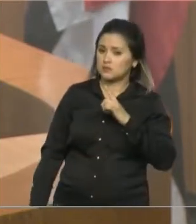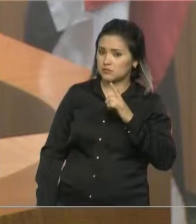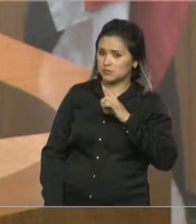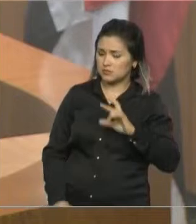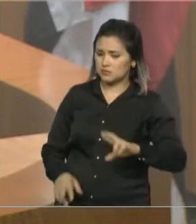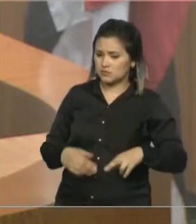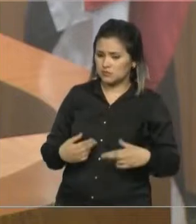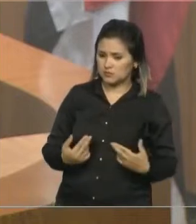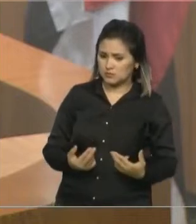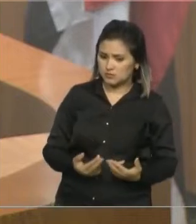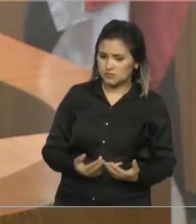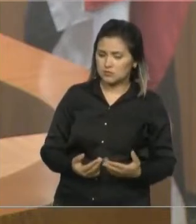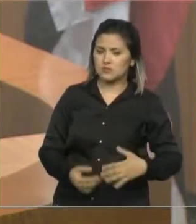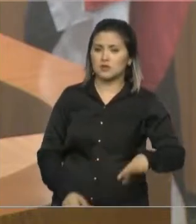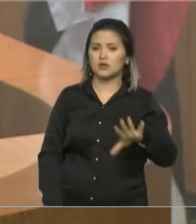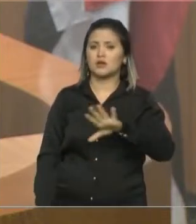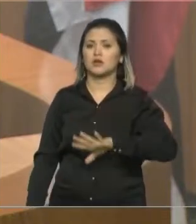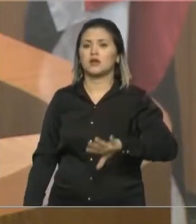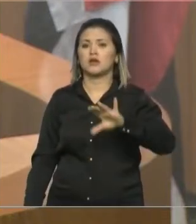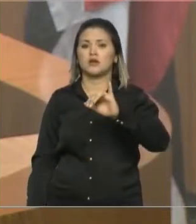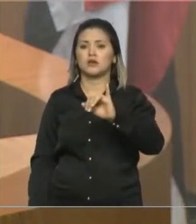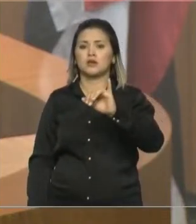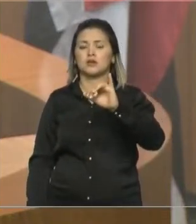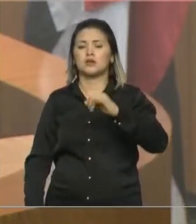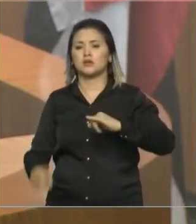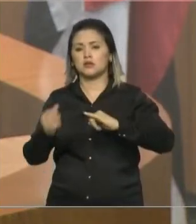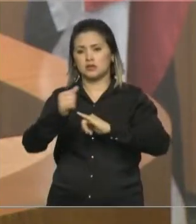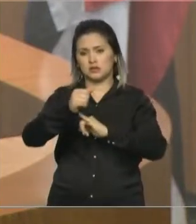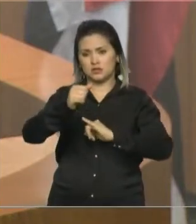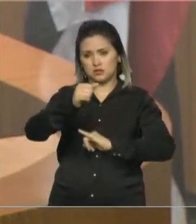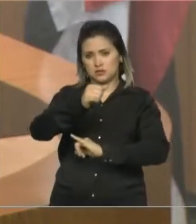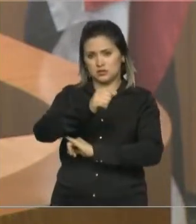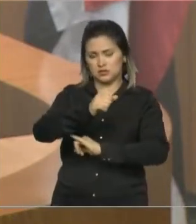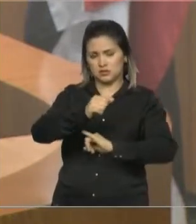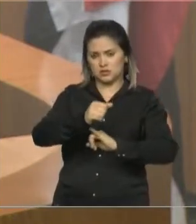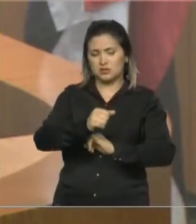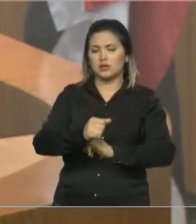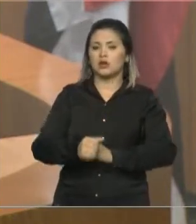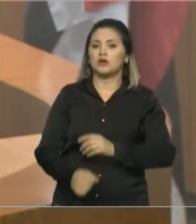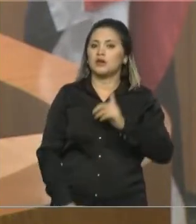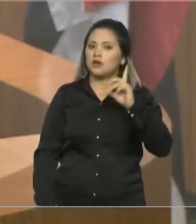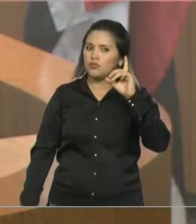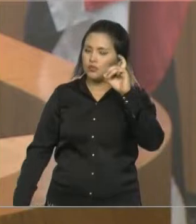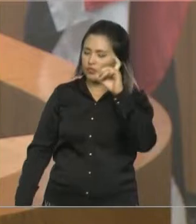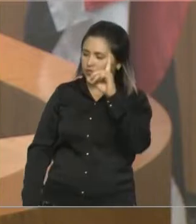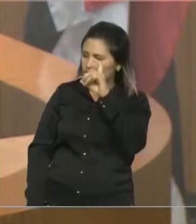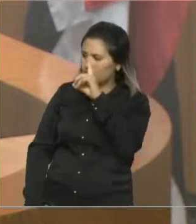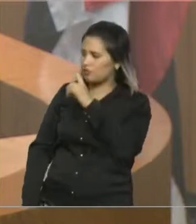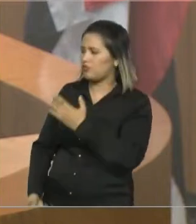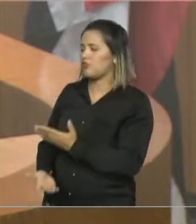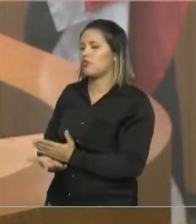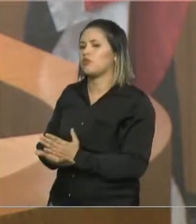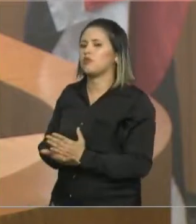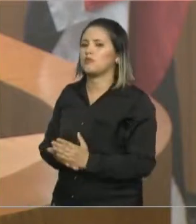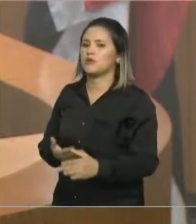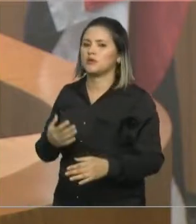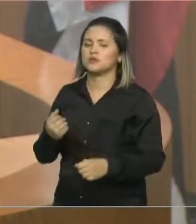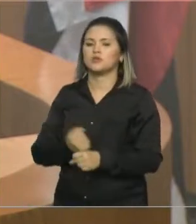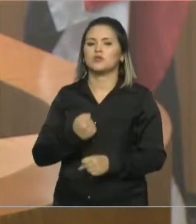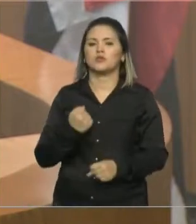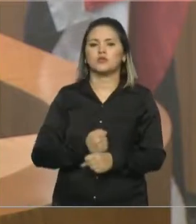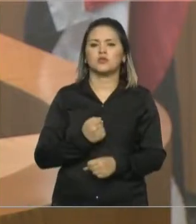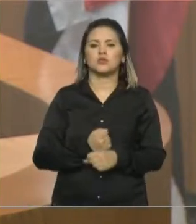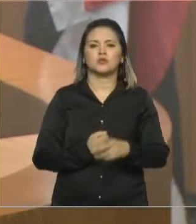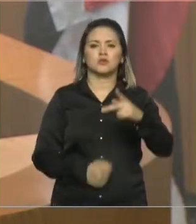de Itapecuru-Mirim, uma série de resistências no começo, nessa construção do sistema de policlínica que a gente vai começar a